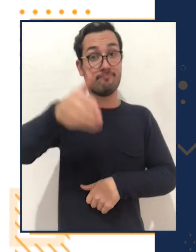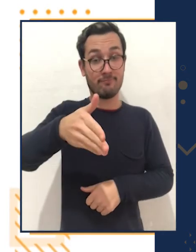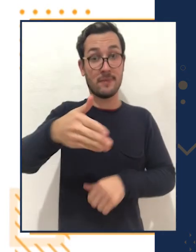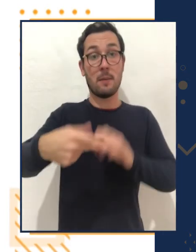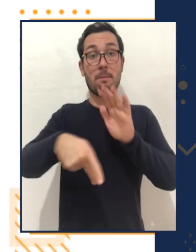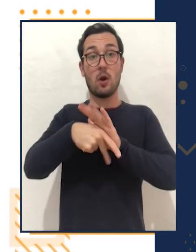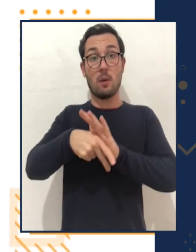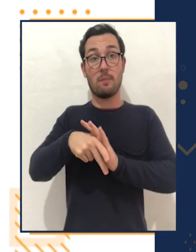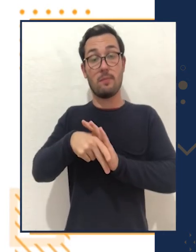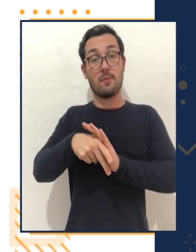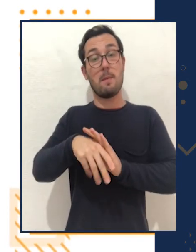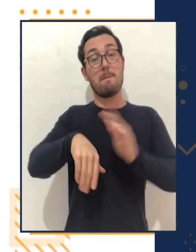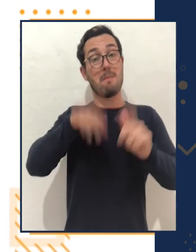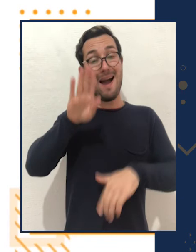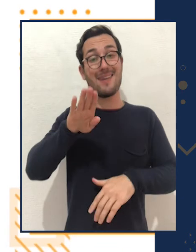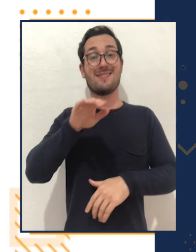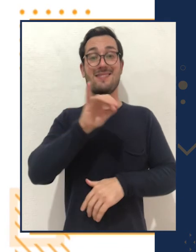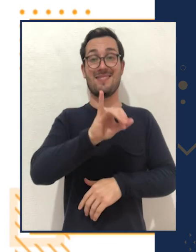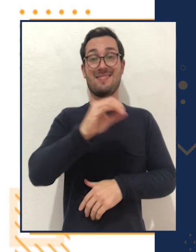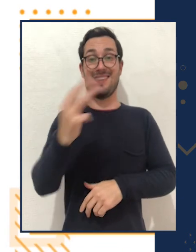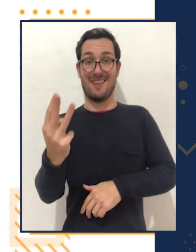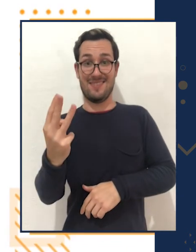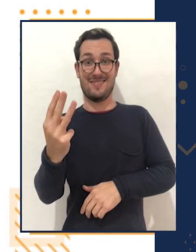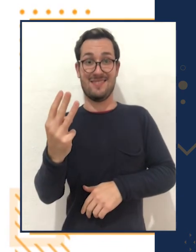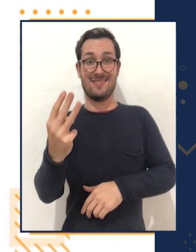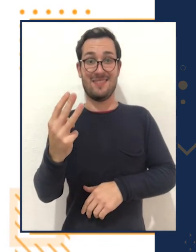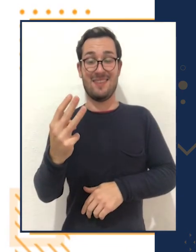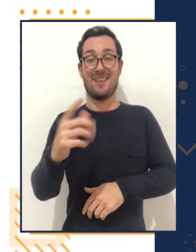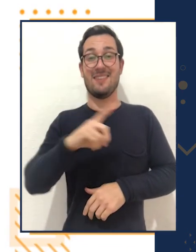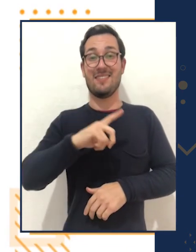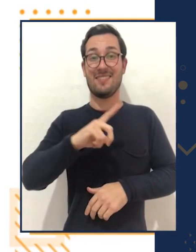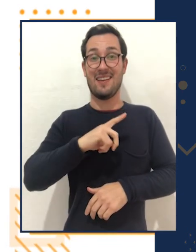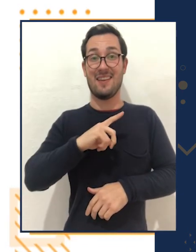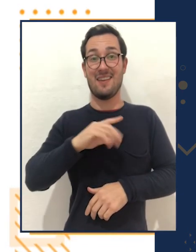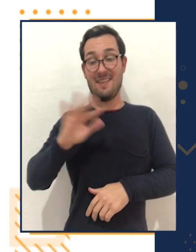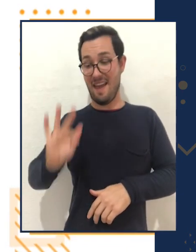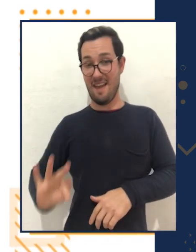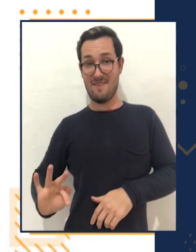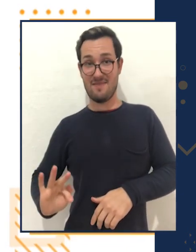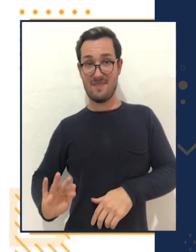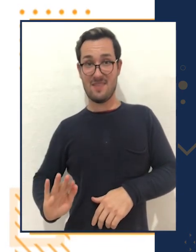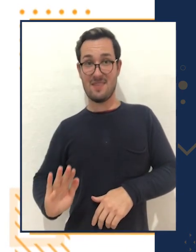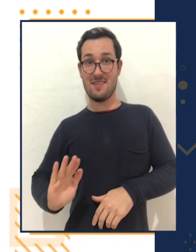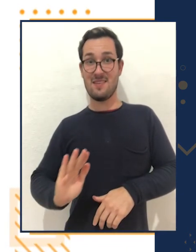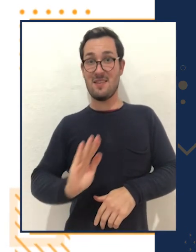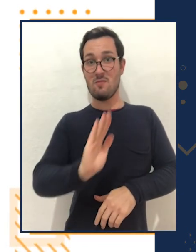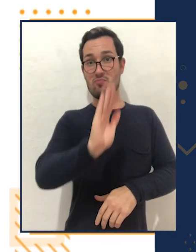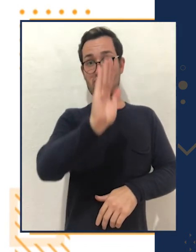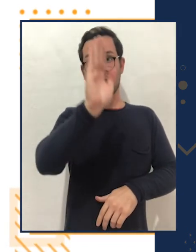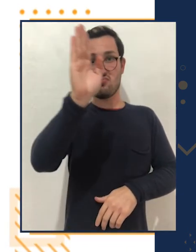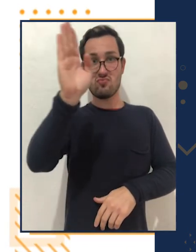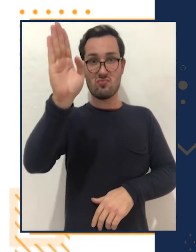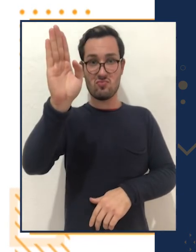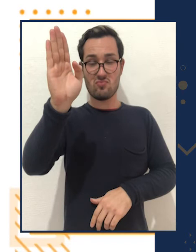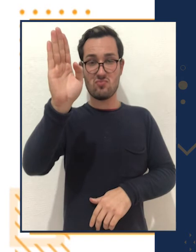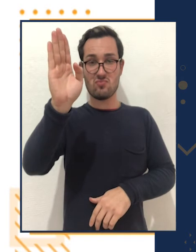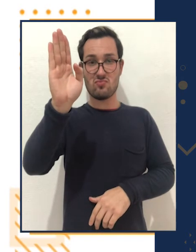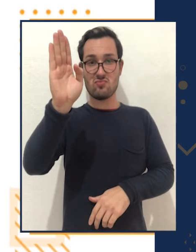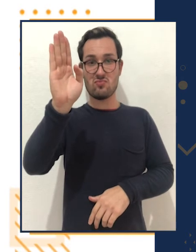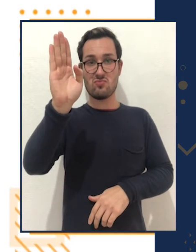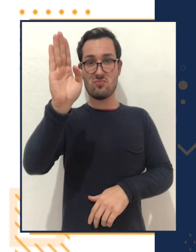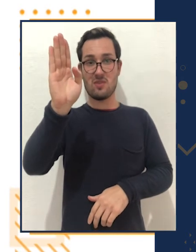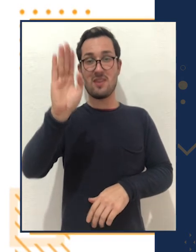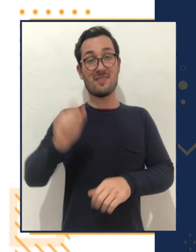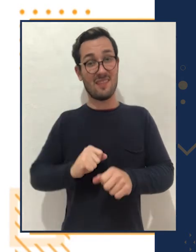está indo em direção ao nó B, então mais I2, e a corrente 3 está saindo do nó B, então menos I3, isso igual